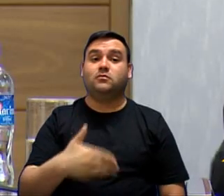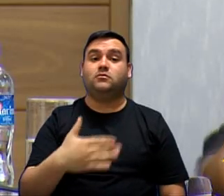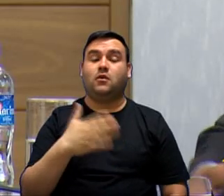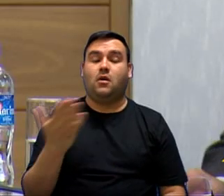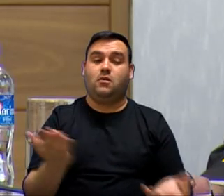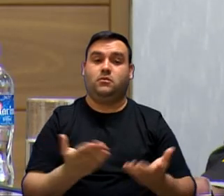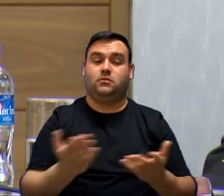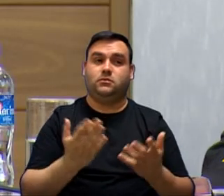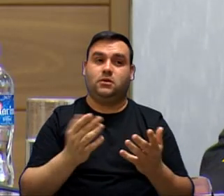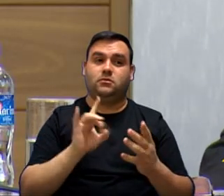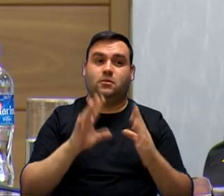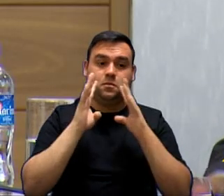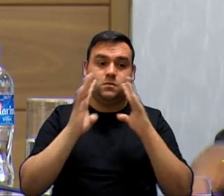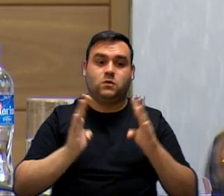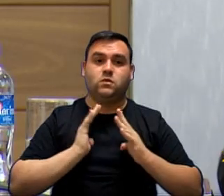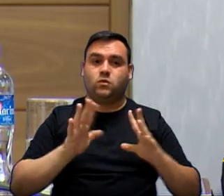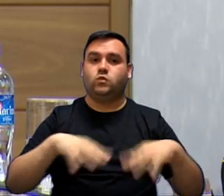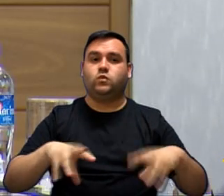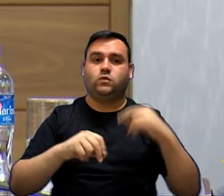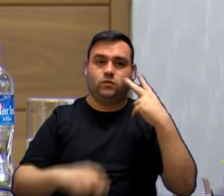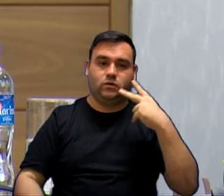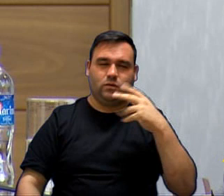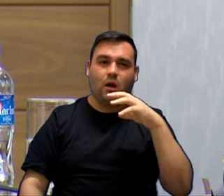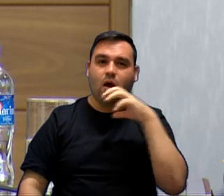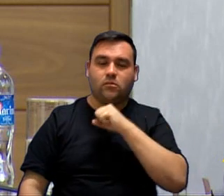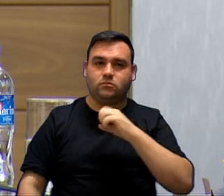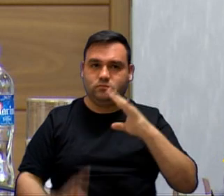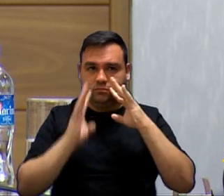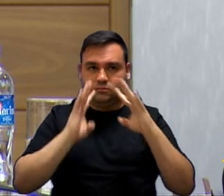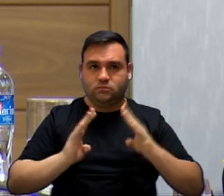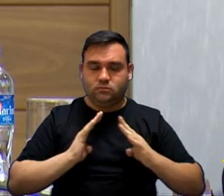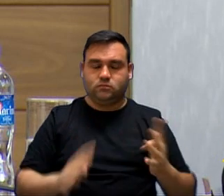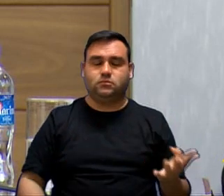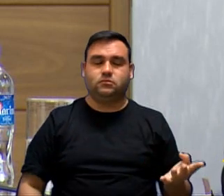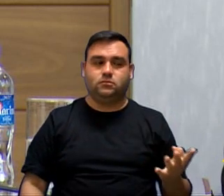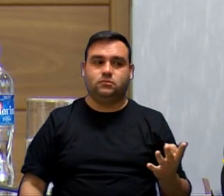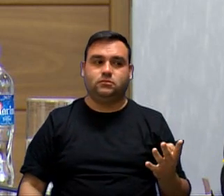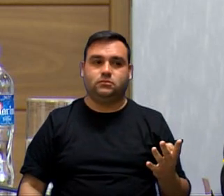aqui, só a atenção dos colegas vereadores, um minuto.